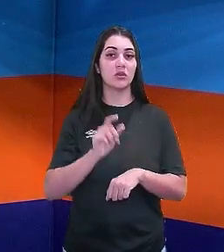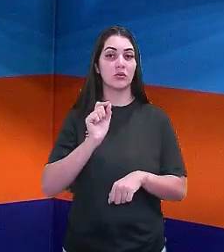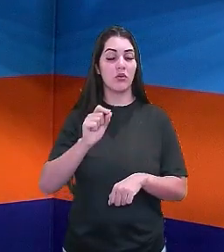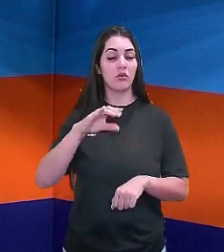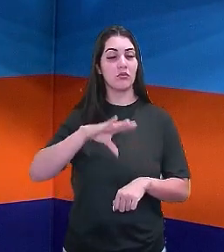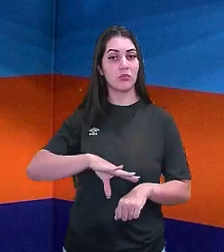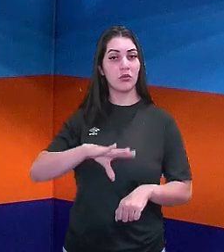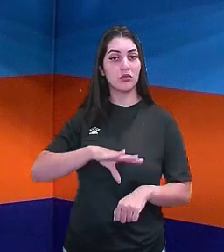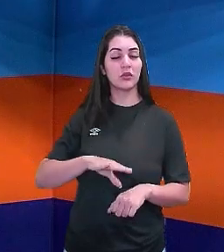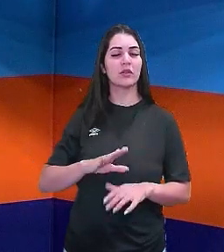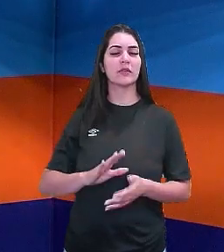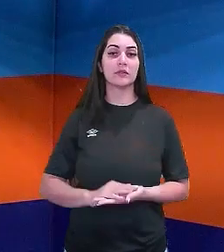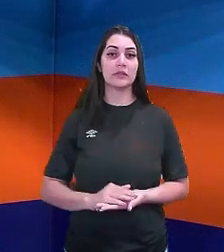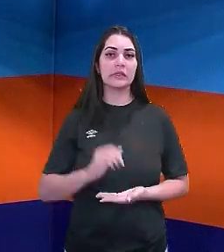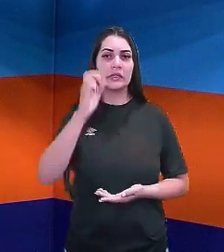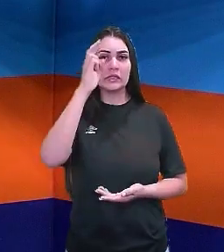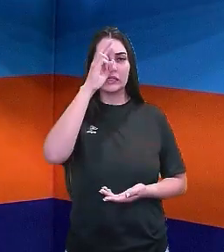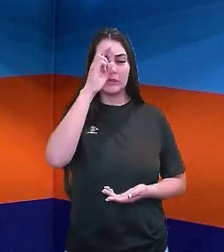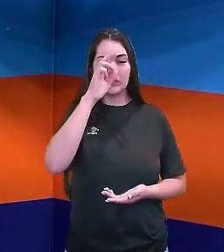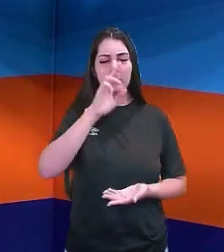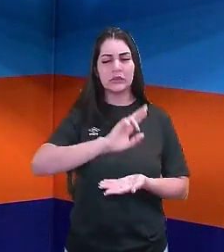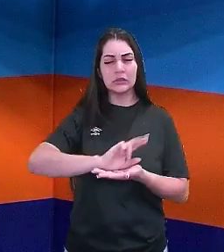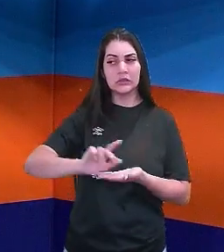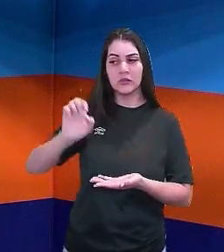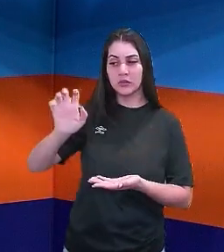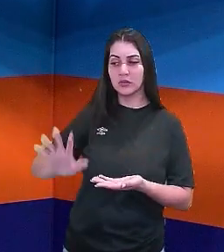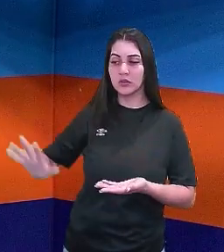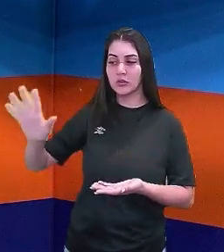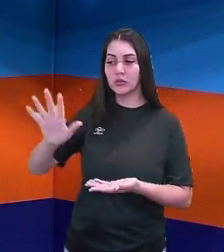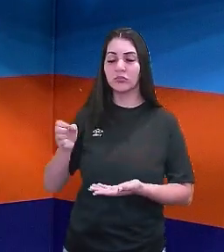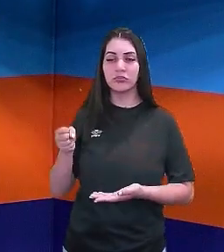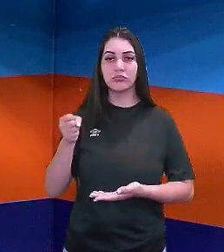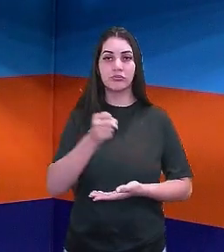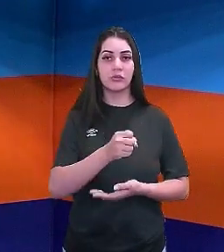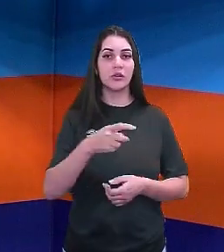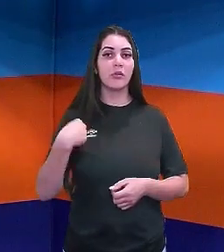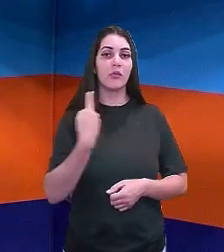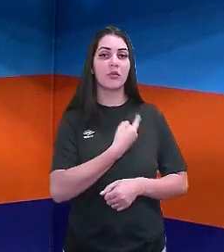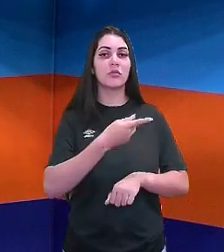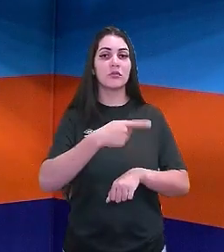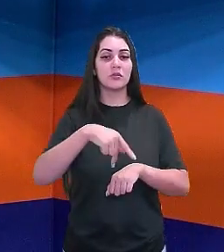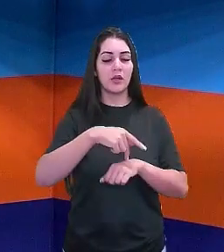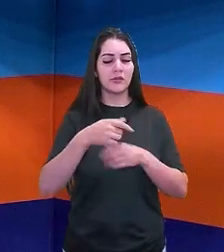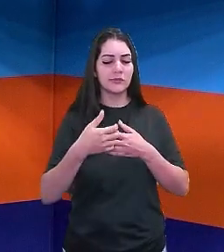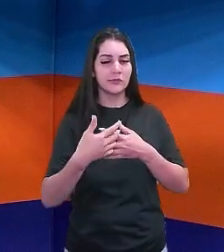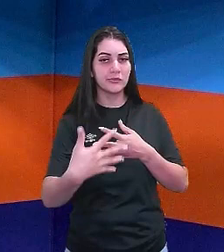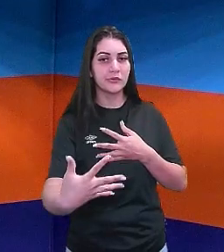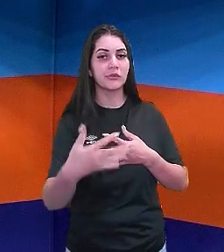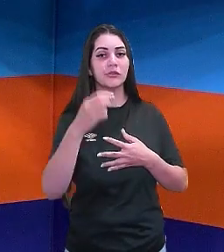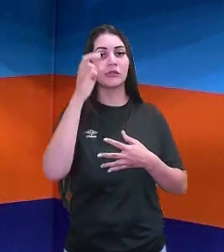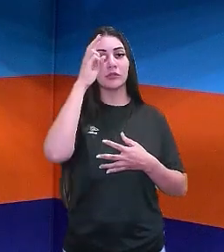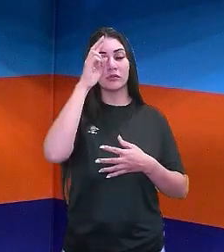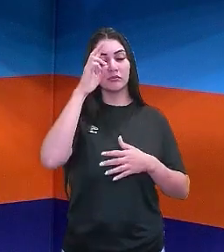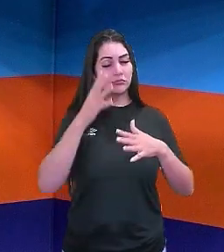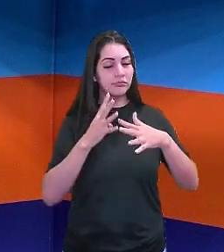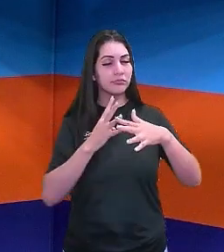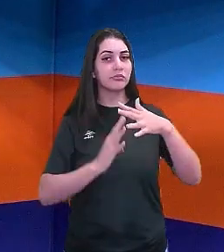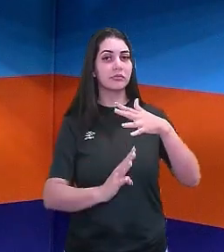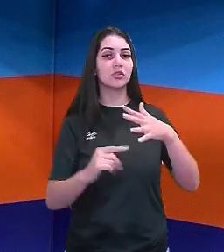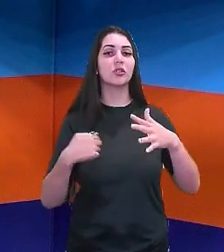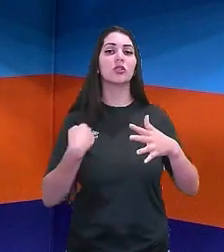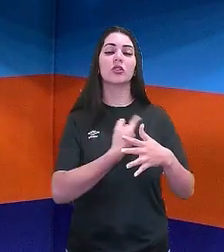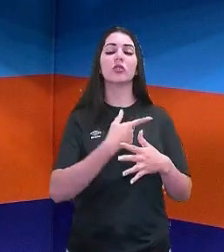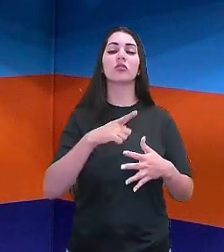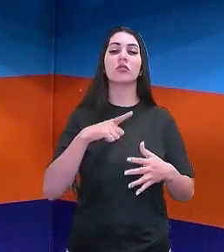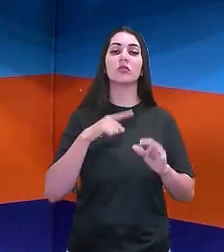Mas lembrando que vários europeus vieram para nosso país no decorrer da história, vários imigrantes. Então, a gente